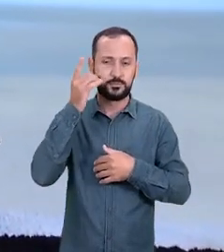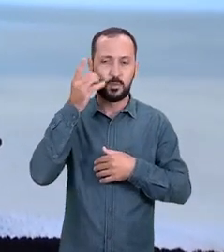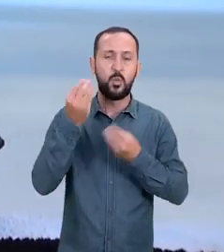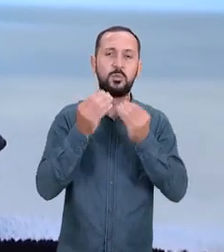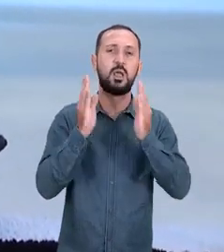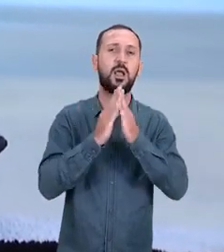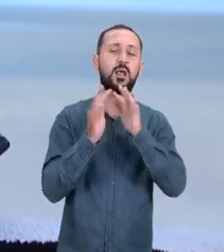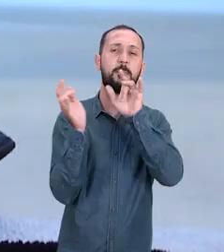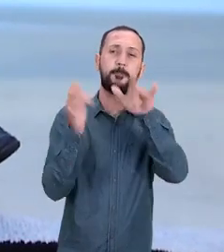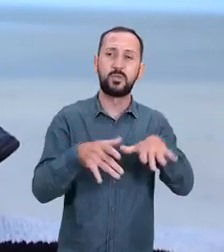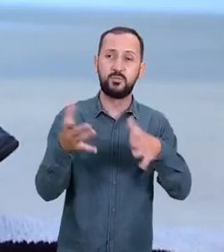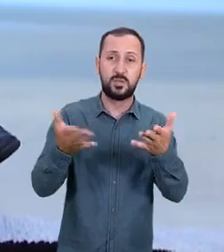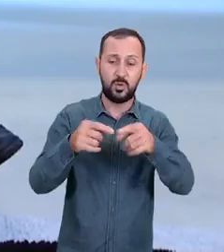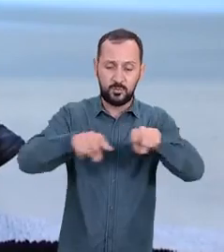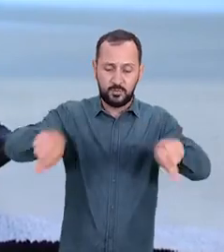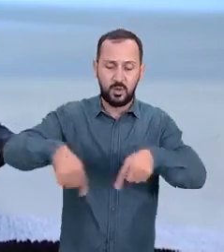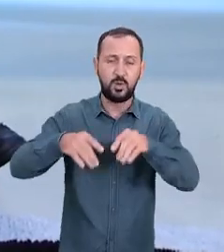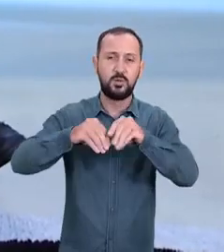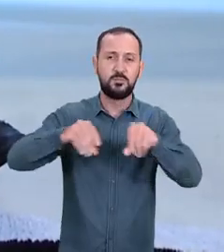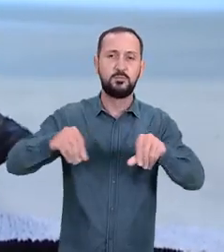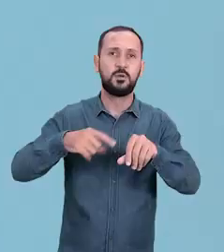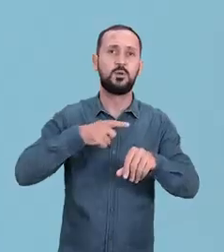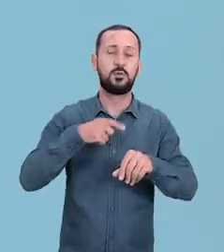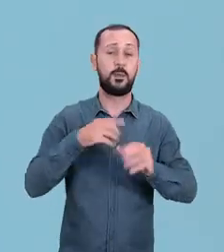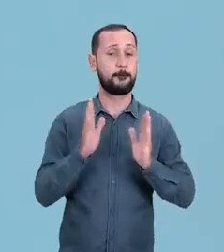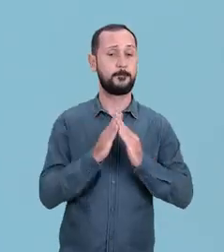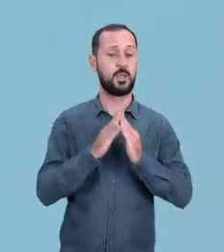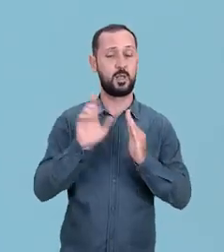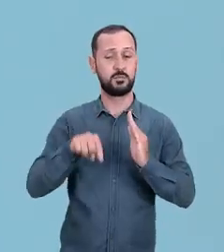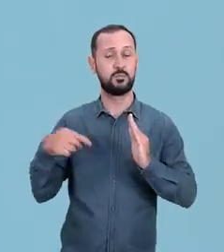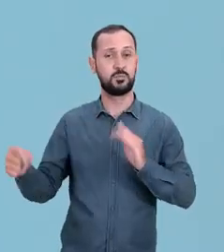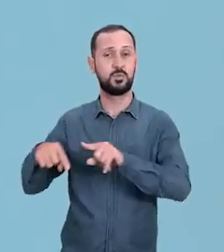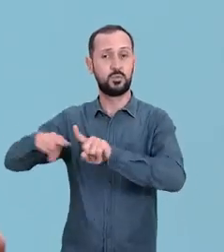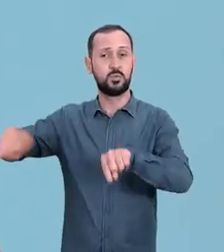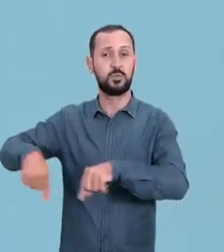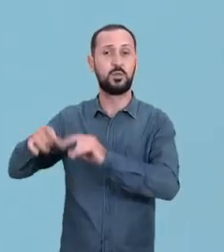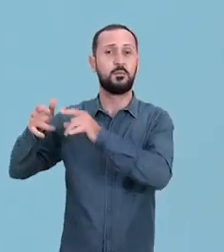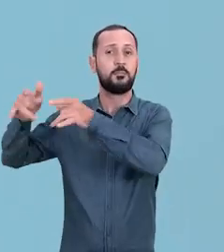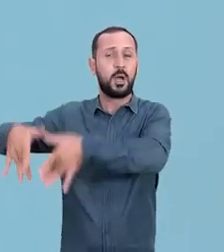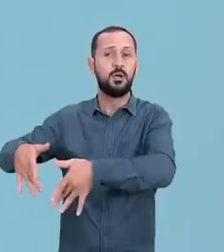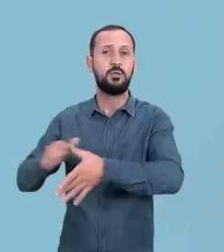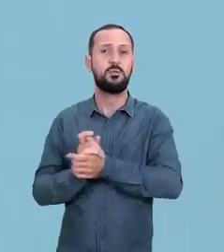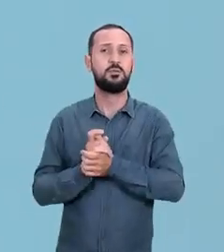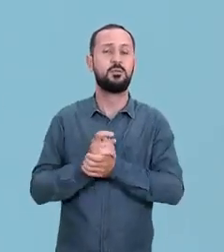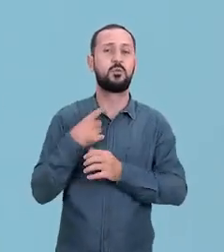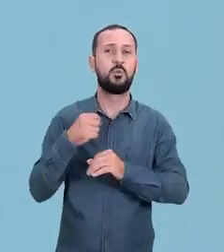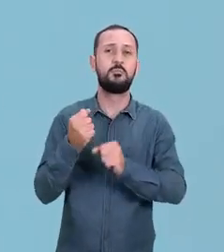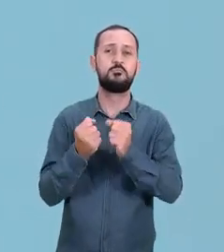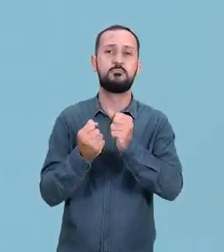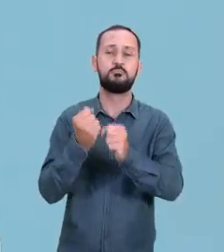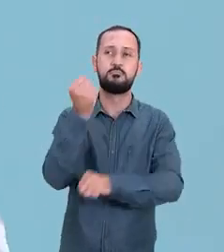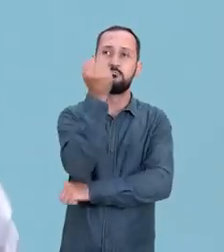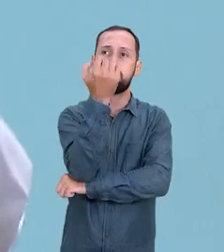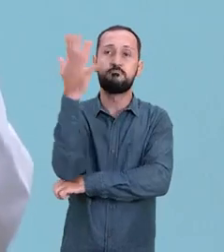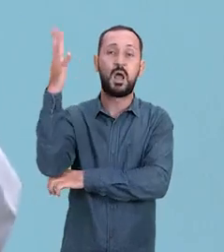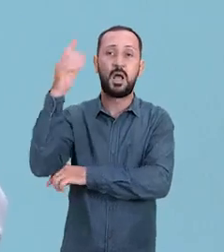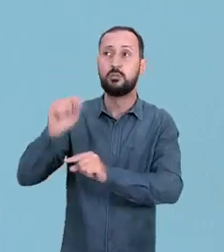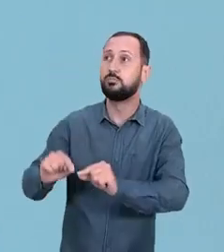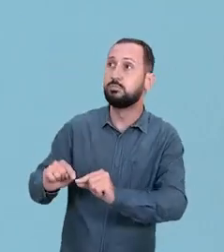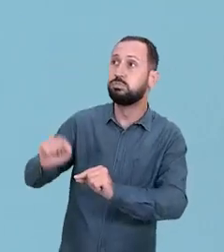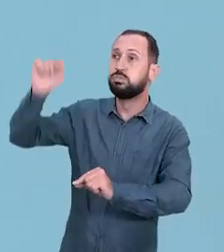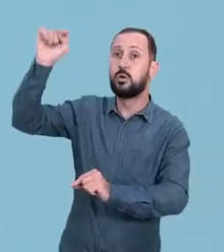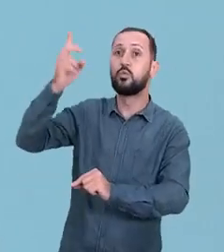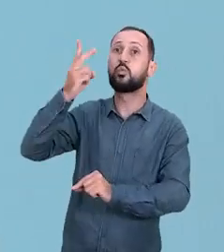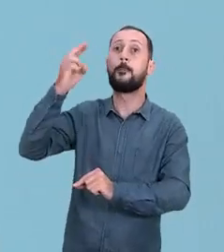casas abandonadas, terrenos. O senhor mesmo disse que Eu tenho do lado da minha casa um terreno baldio com um mato que tem mais de 2 metros